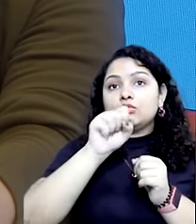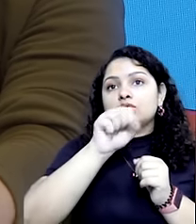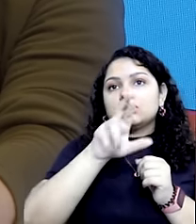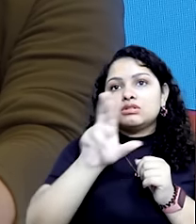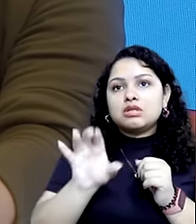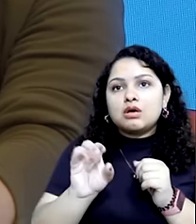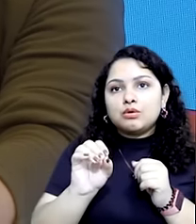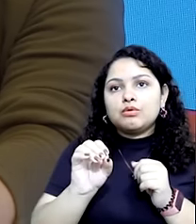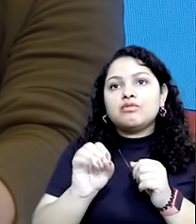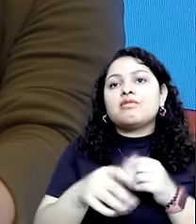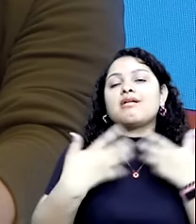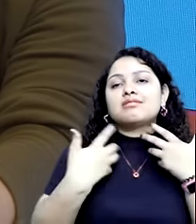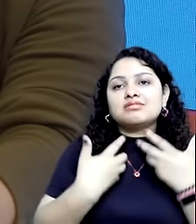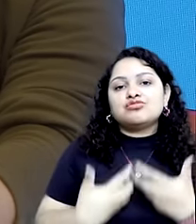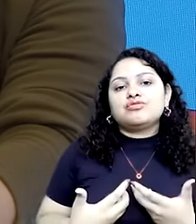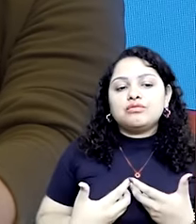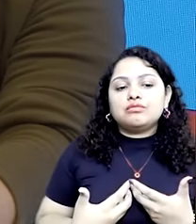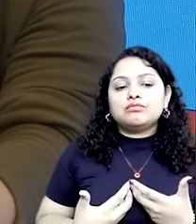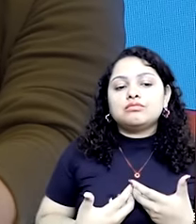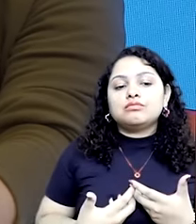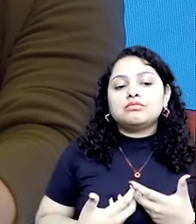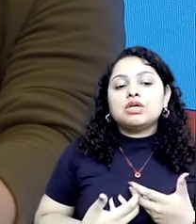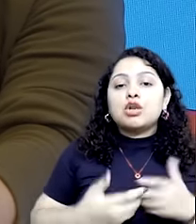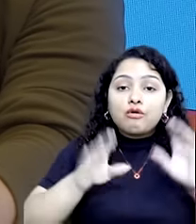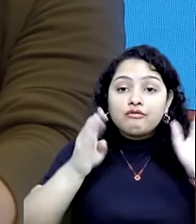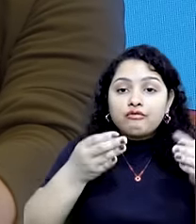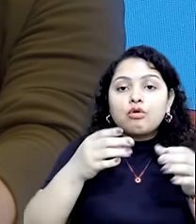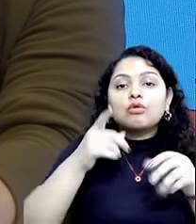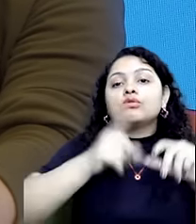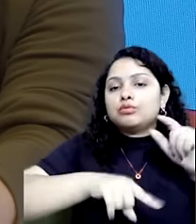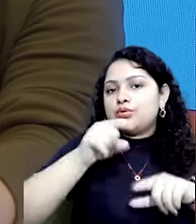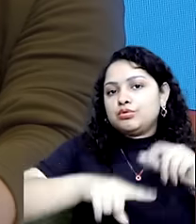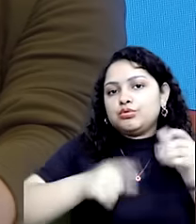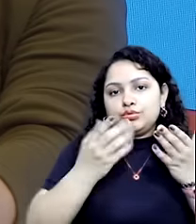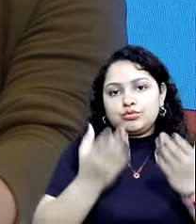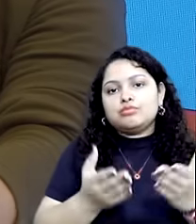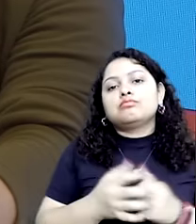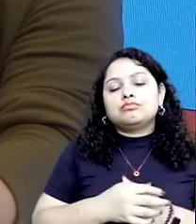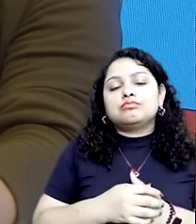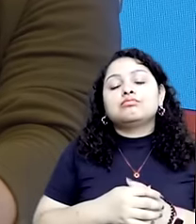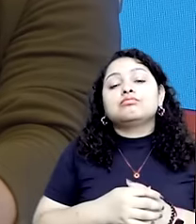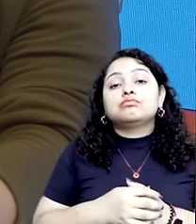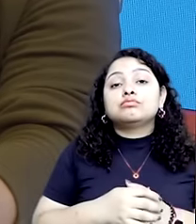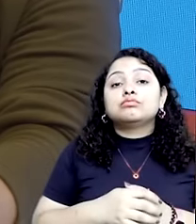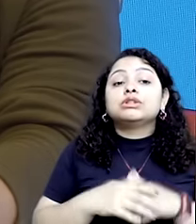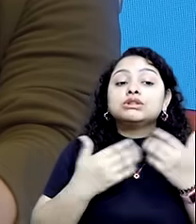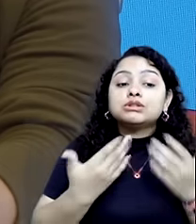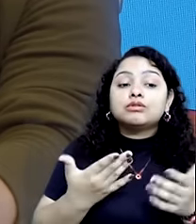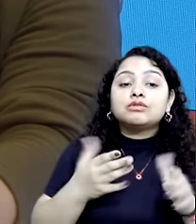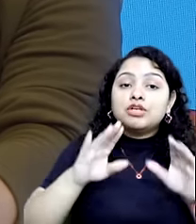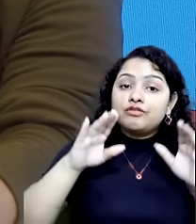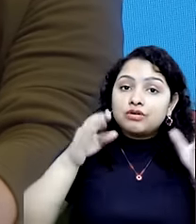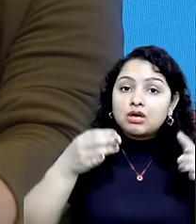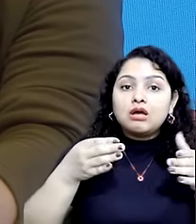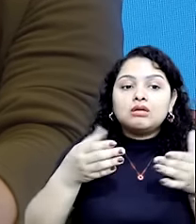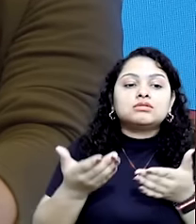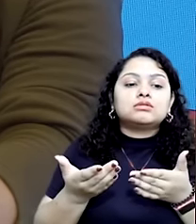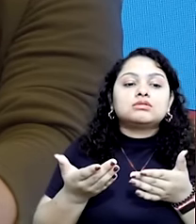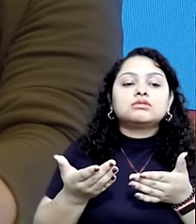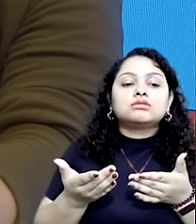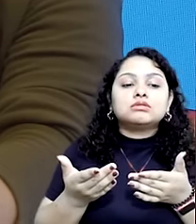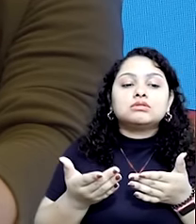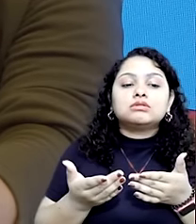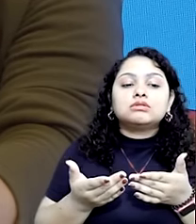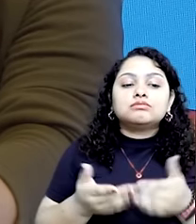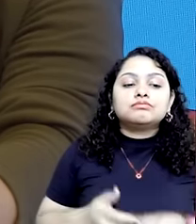daí acaba ficando uma coisa muito cansativo e você tem que dar o foco no quê realmente no produto Então nesse caso você vai focar Então quando você Quer